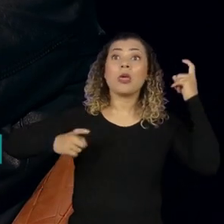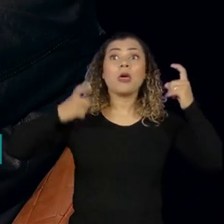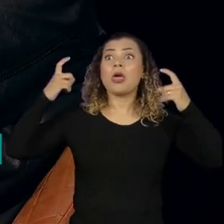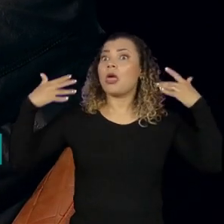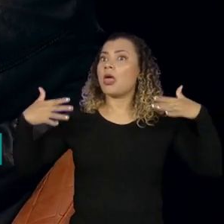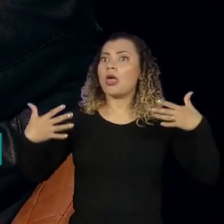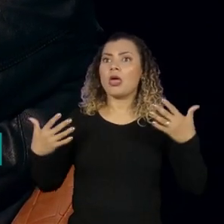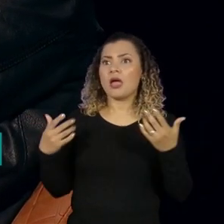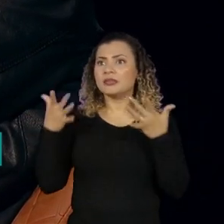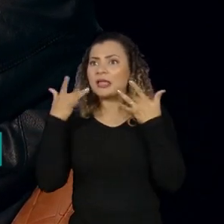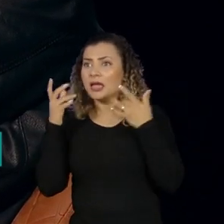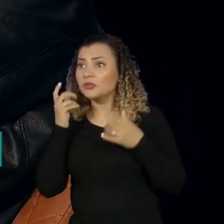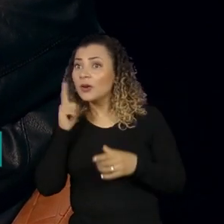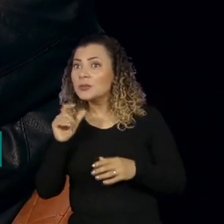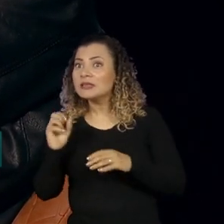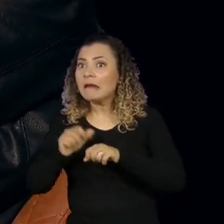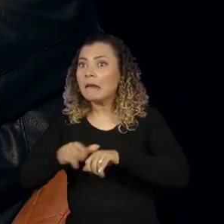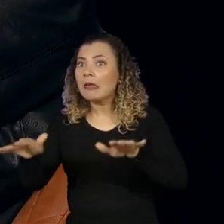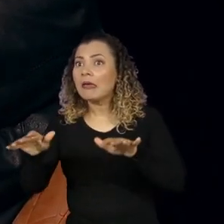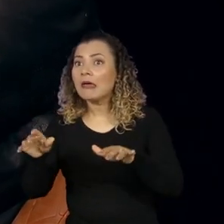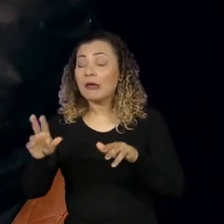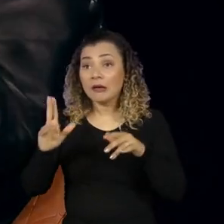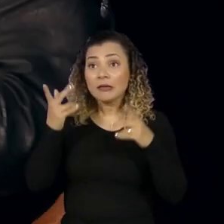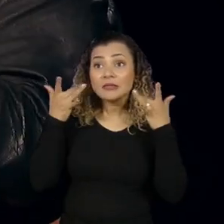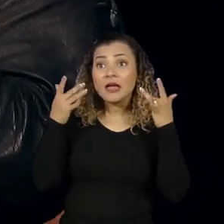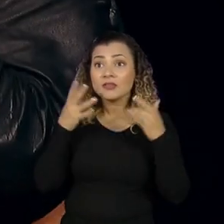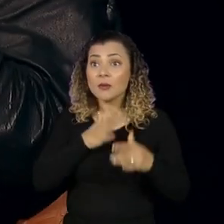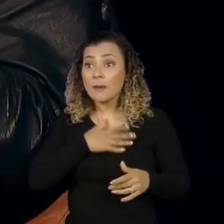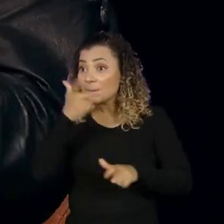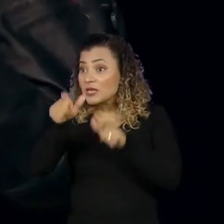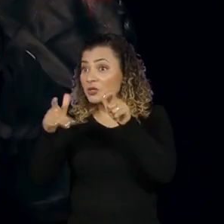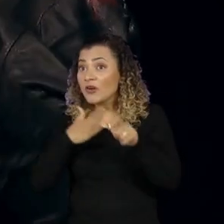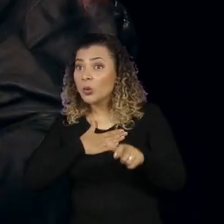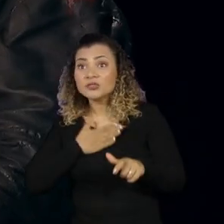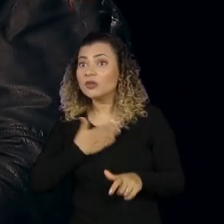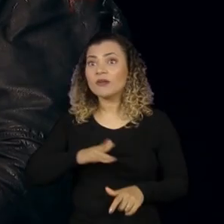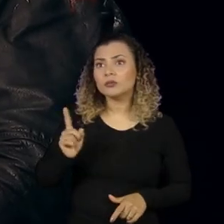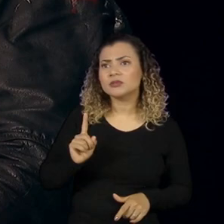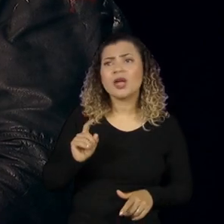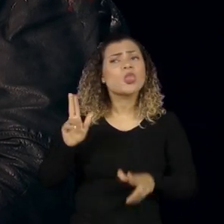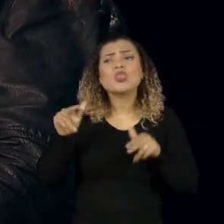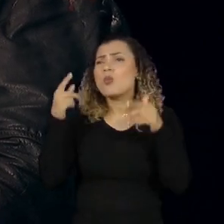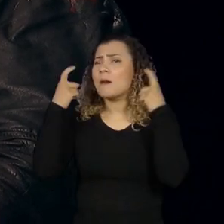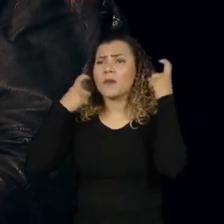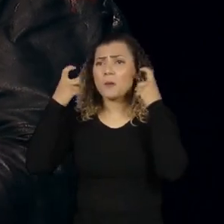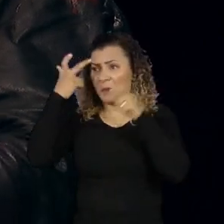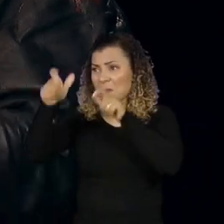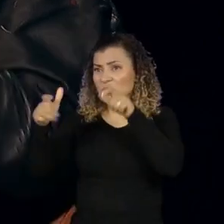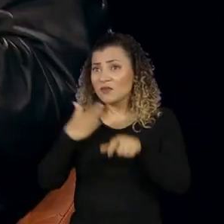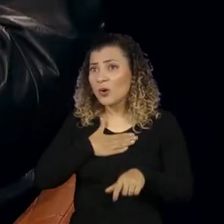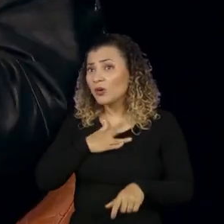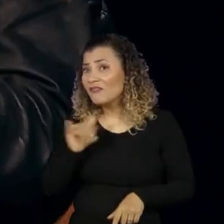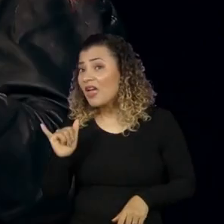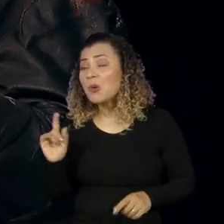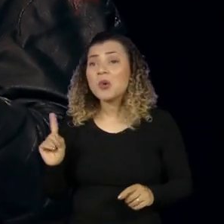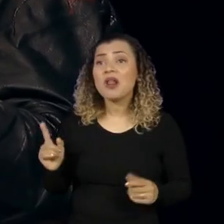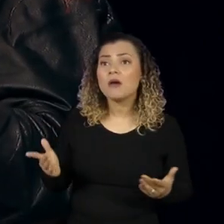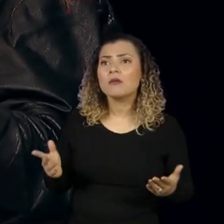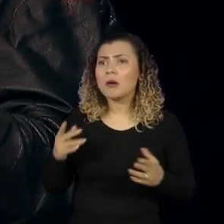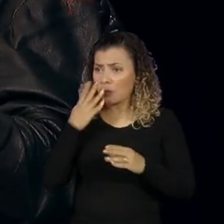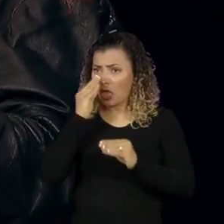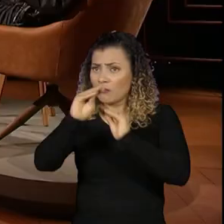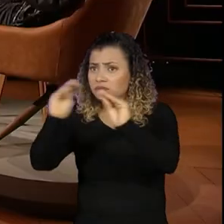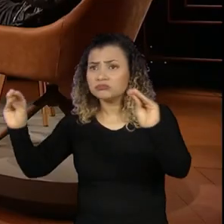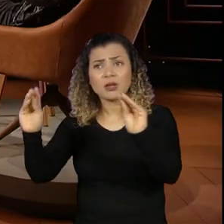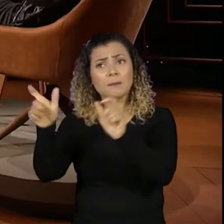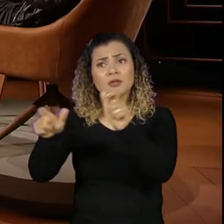nossa, essa peça vai dar certo, essa peça vai... As pessoas vão gostar, eu nunca fico preocupado se as pessoas vão gostar. E não é porque eu descaso com o público,